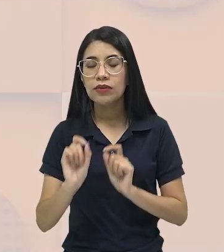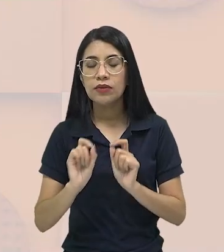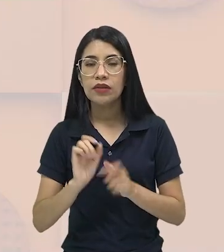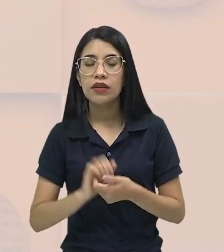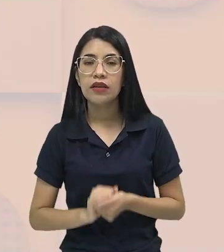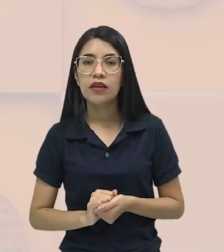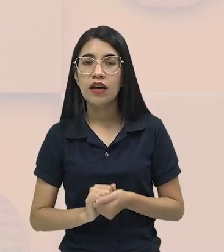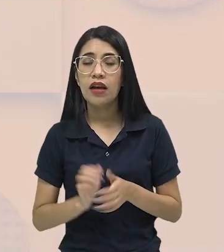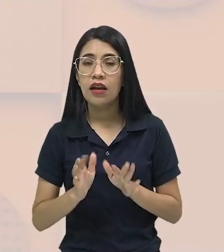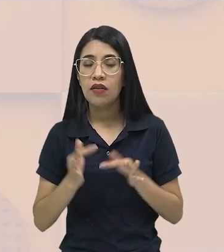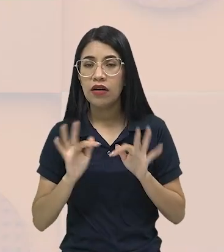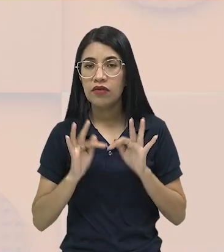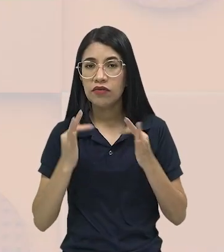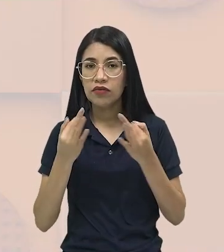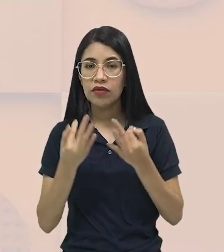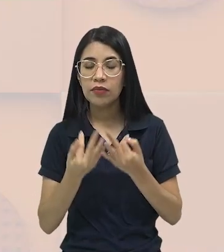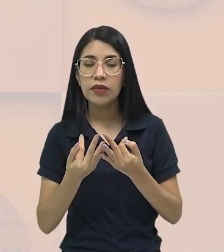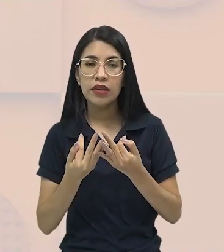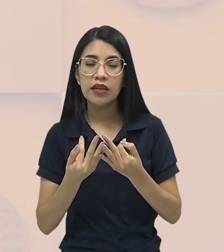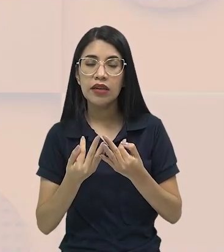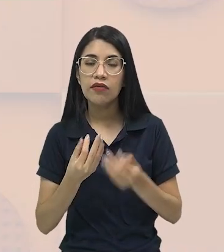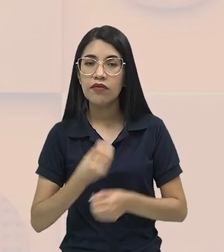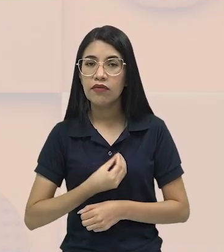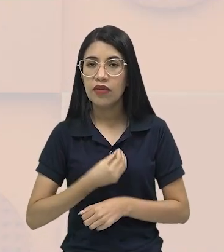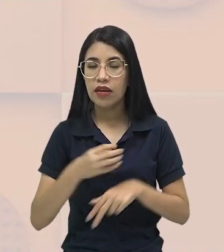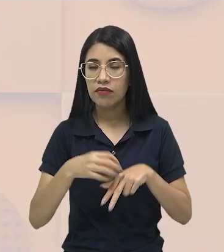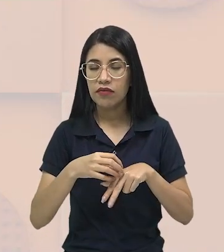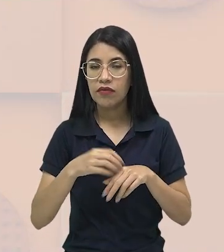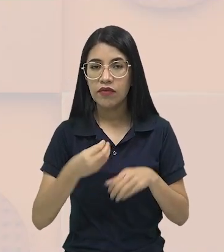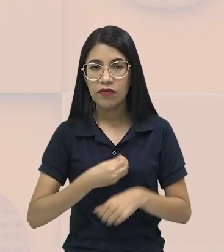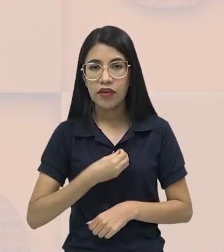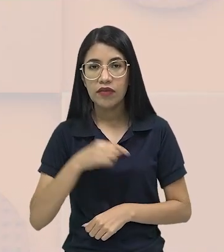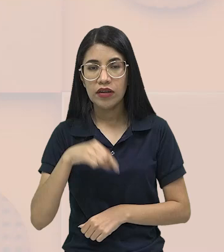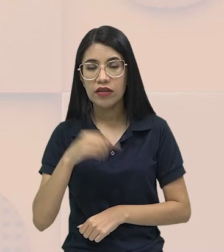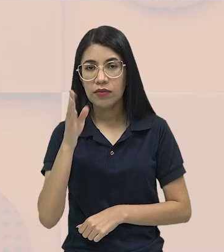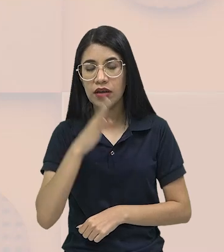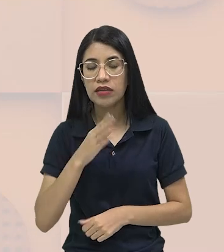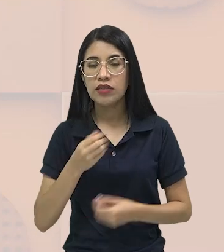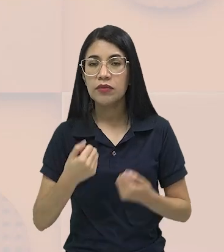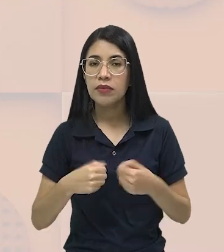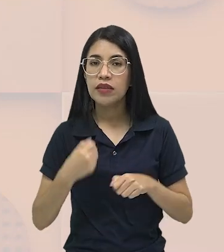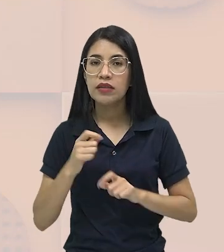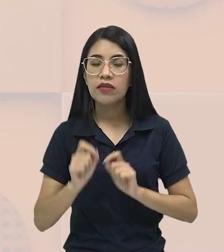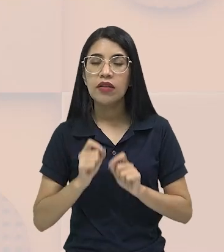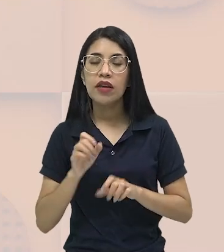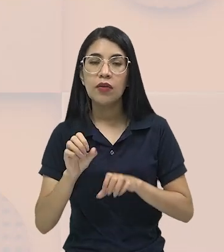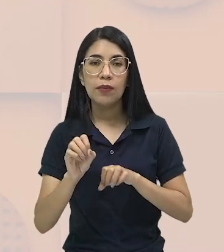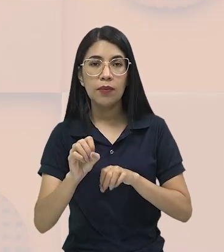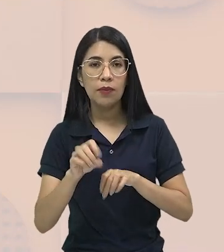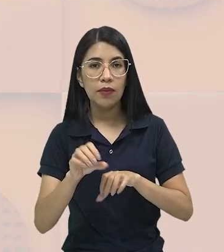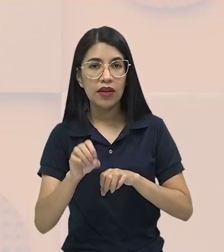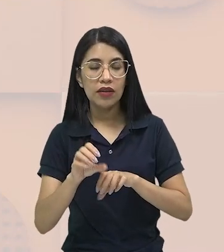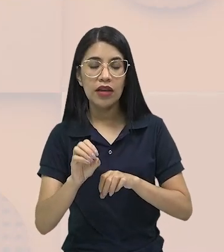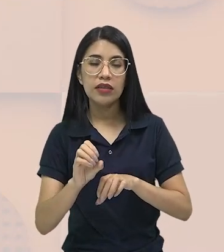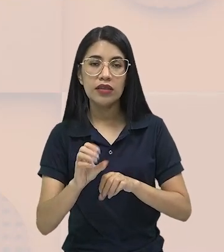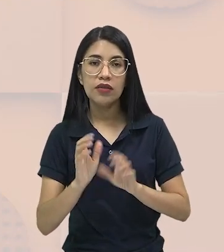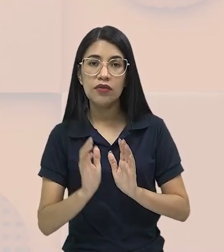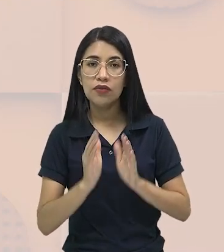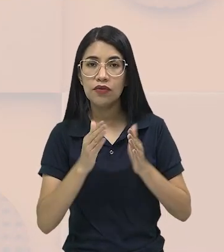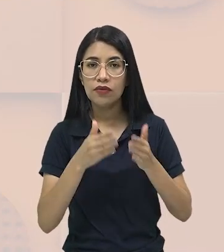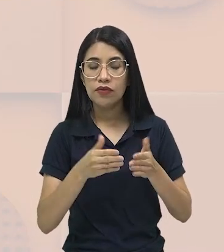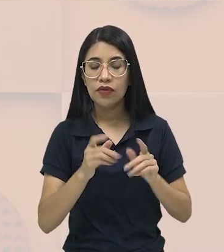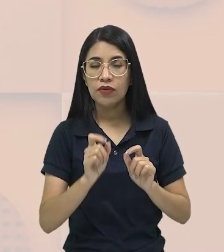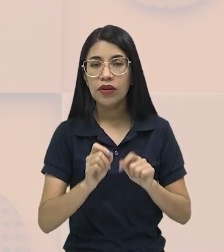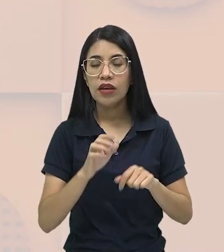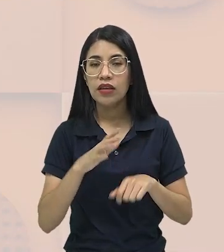Mudou o fato da família real portuguesa estar no Brasil. Agora eles precisavam, né, minimamente de uma educação voltada para a